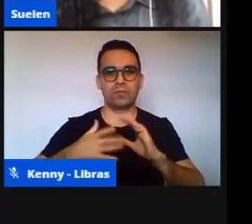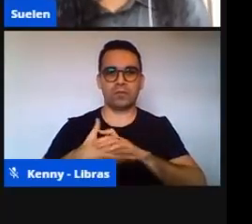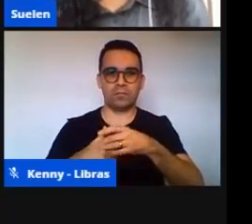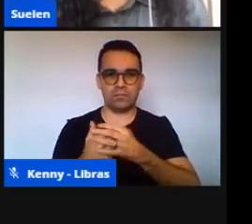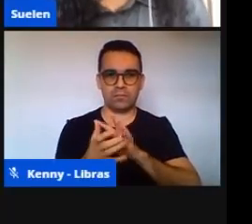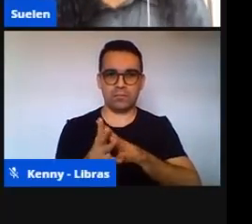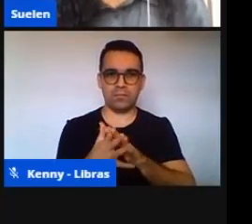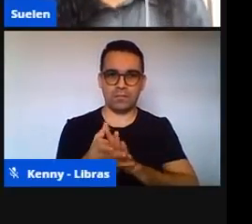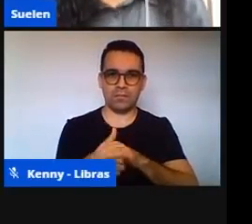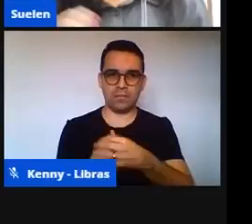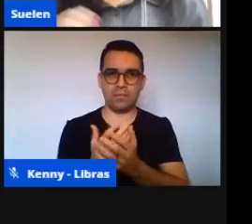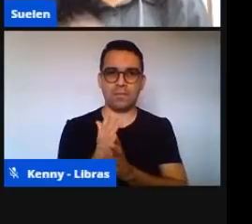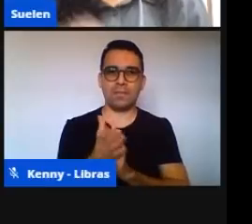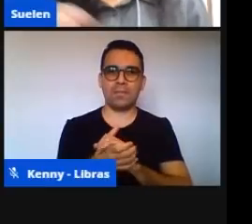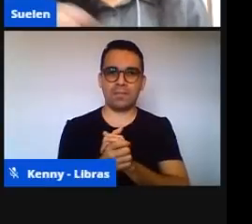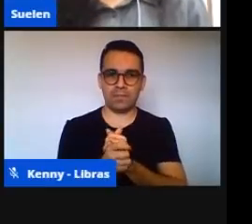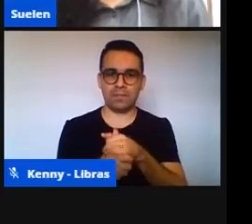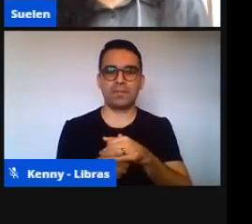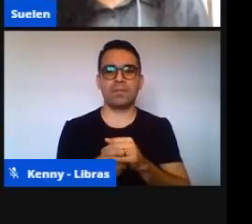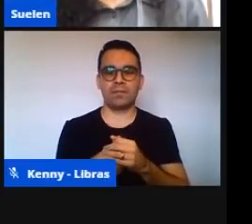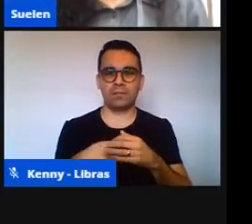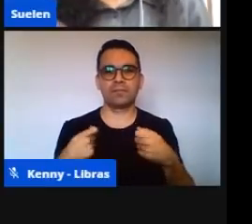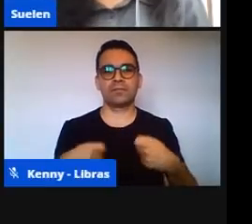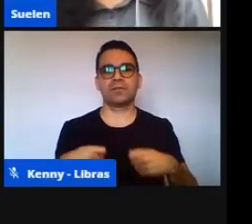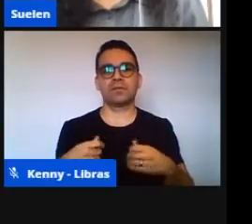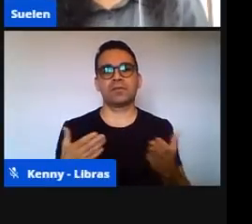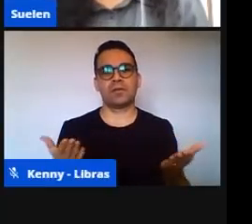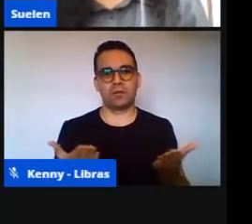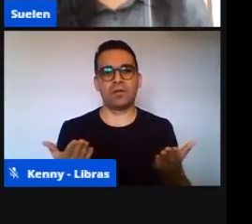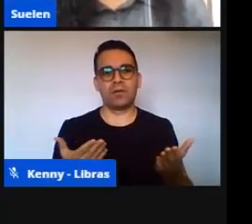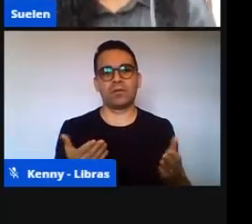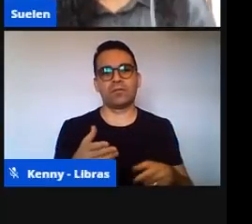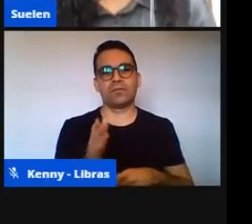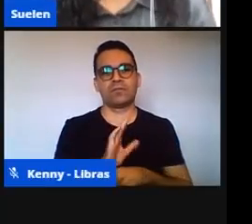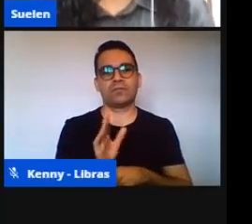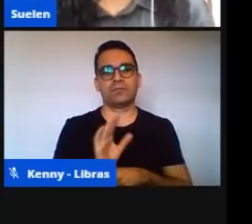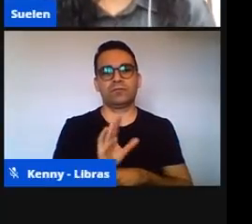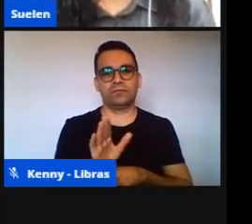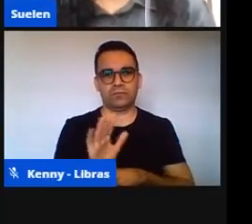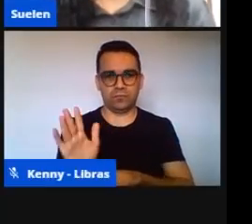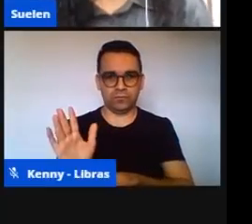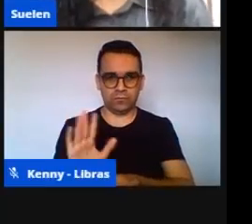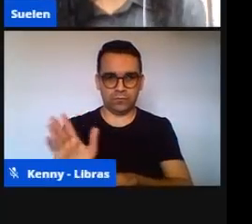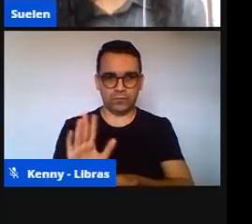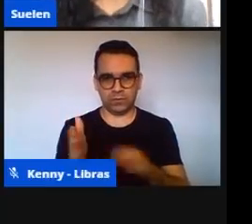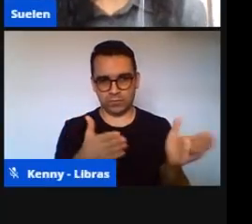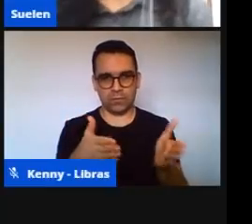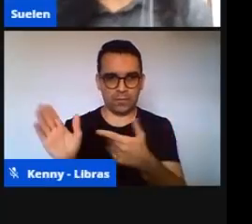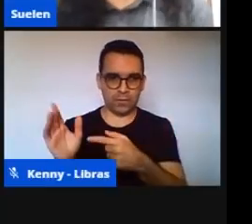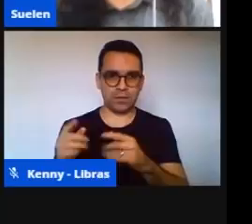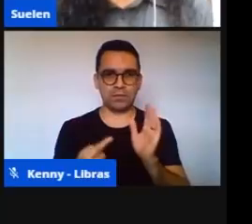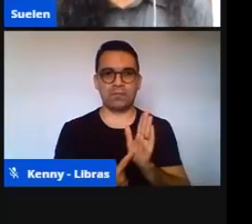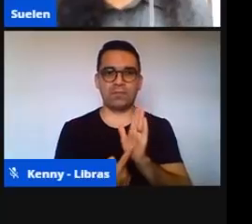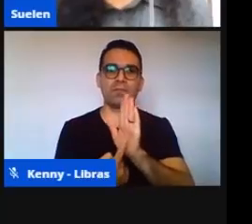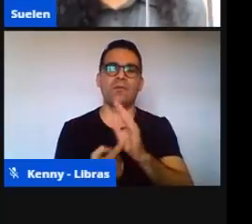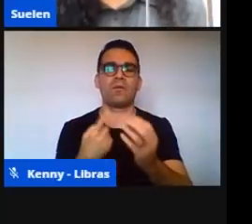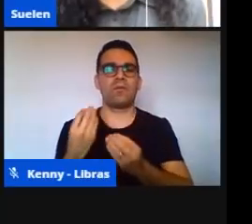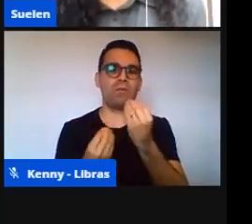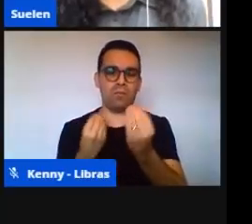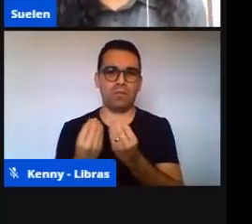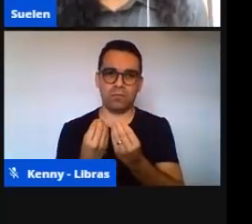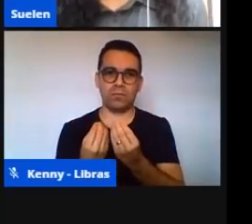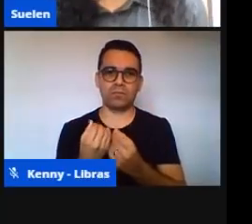do vídeo. Sobre justamente essa técnica adequada da higienização das mãos. Tá? Mas é